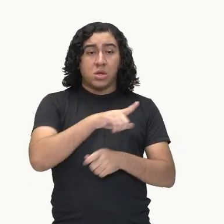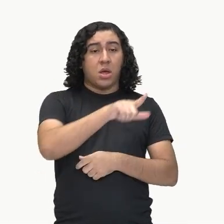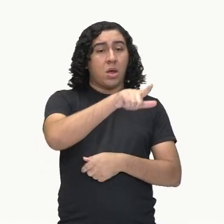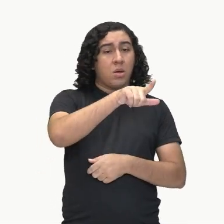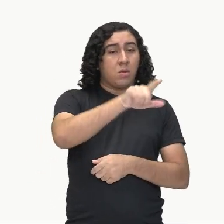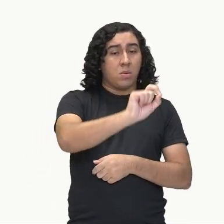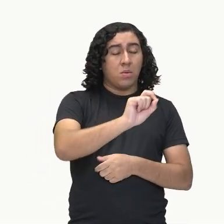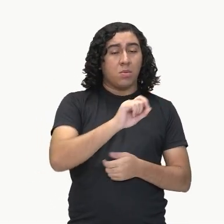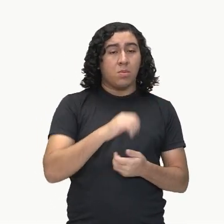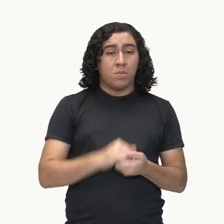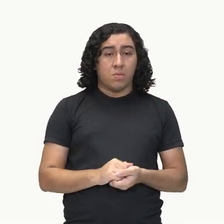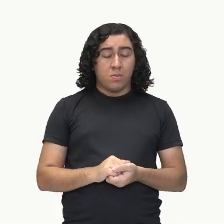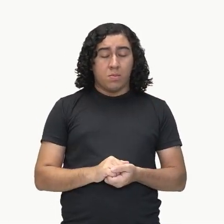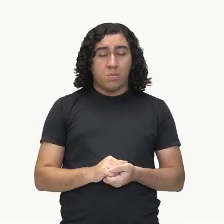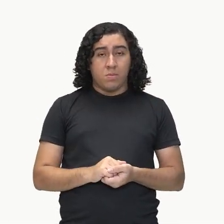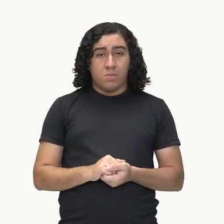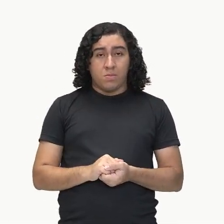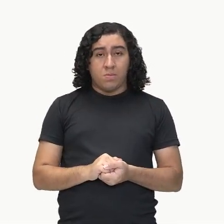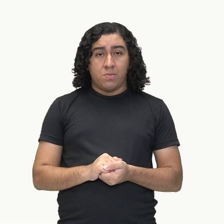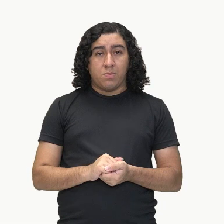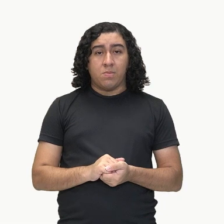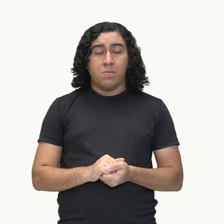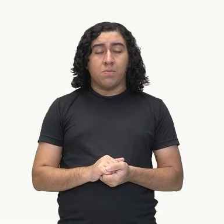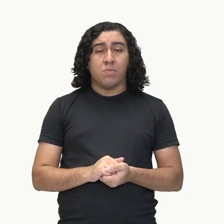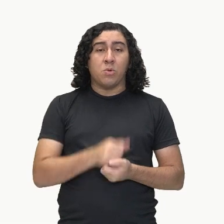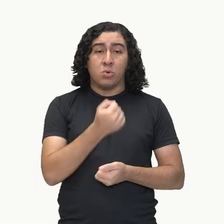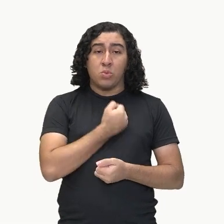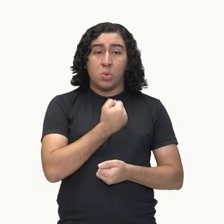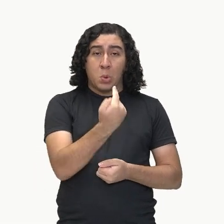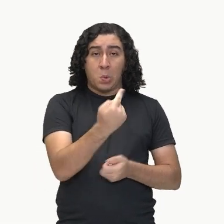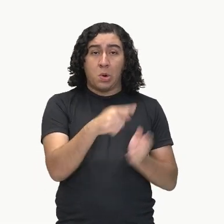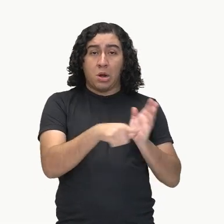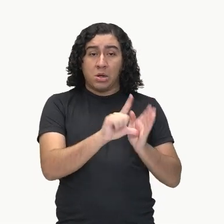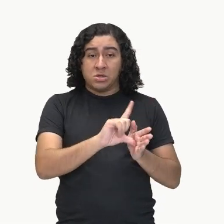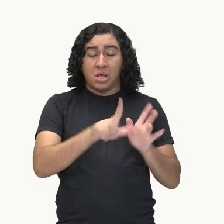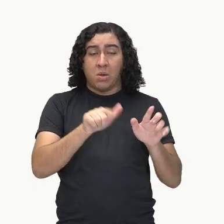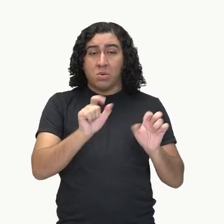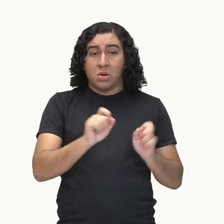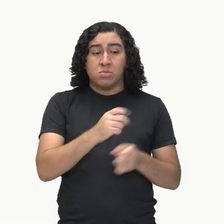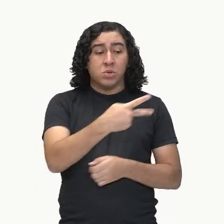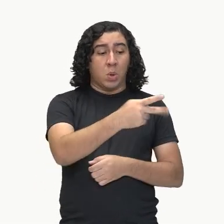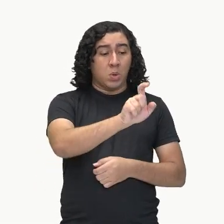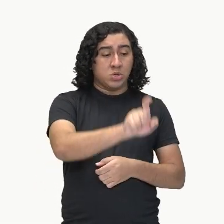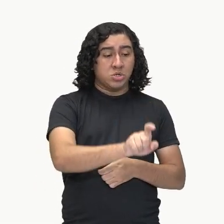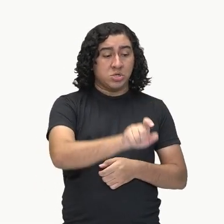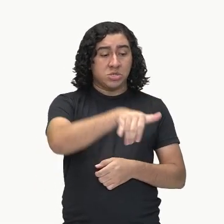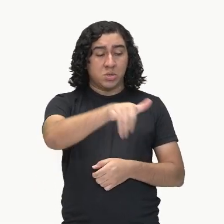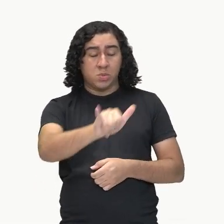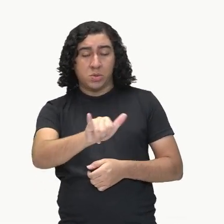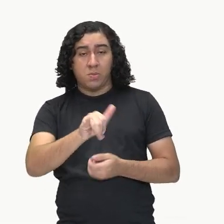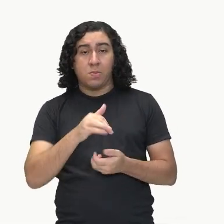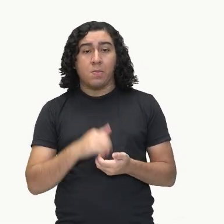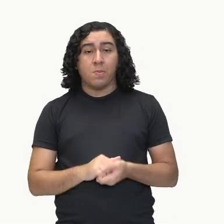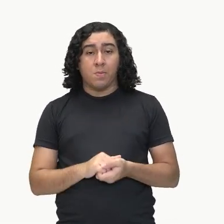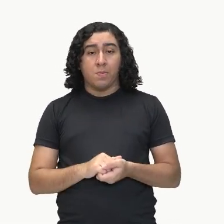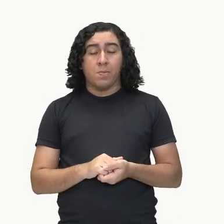o coeficiente dos dois 1, nós teremos 2xy. Não esqueça